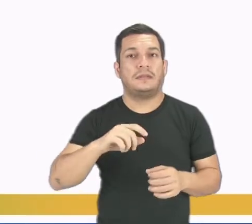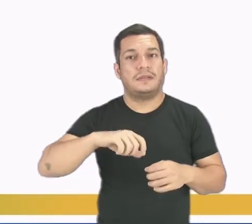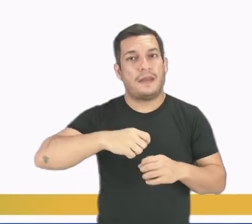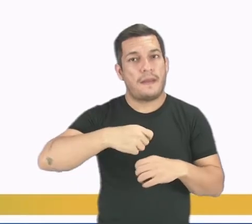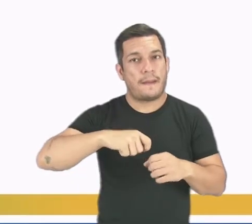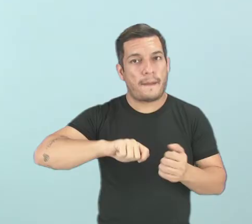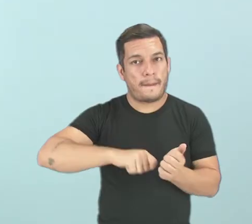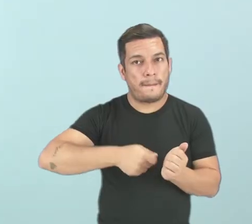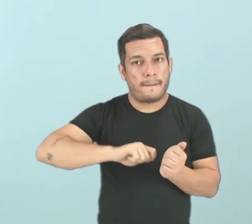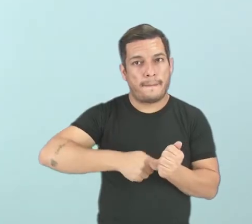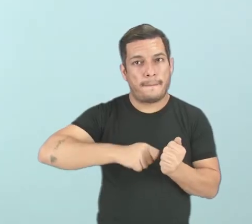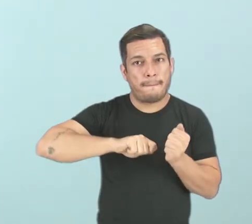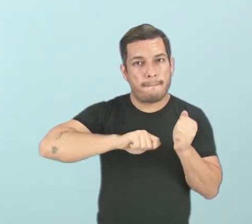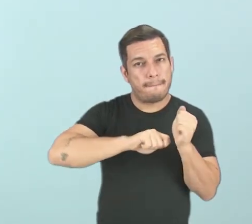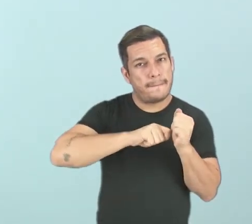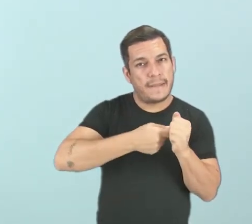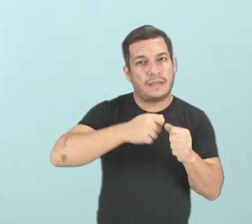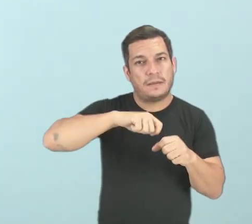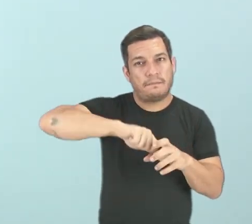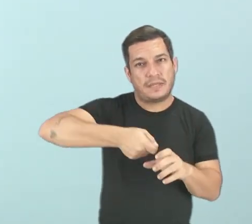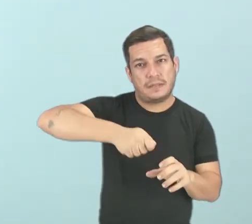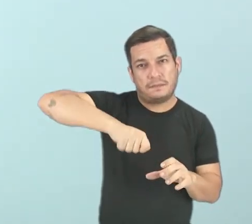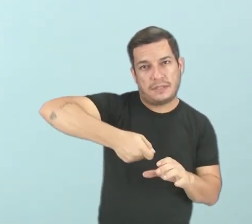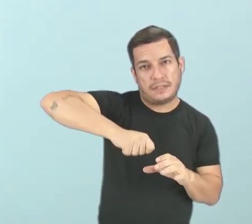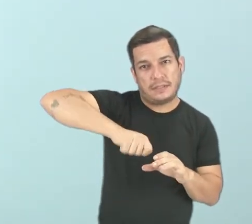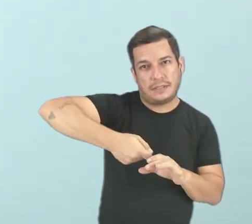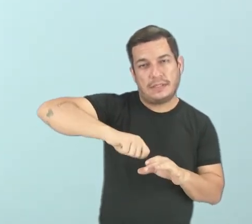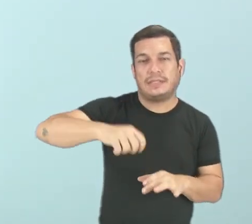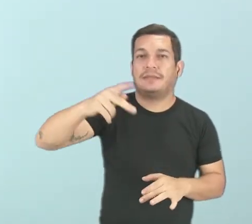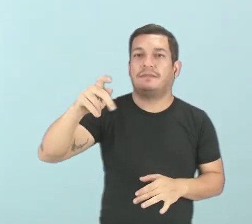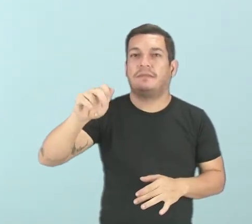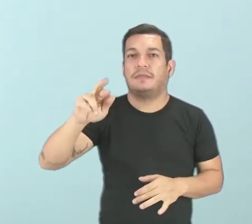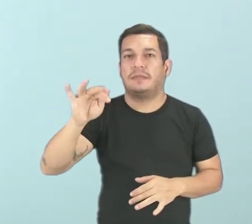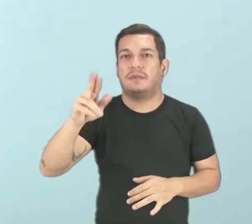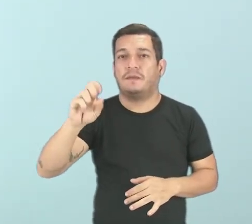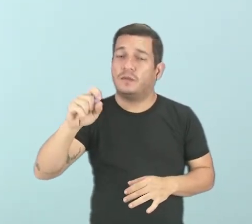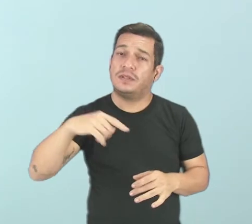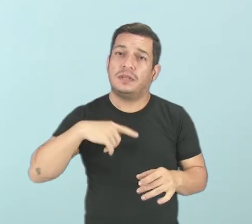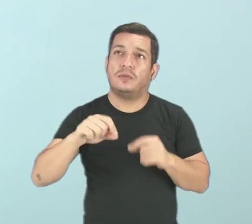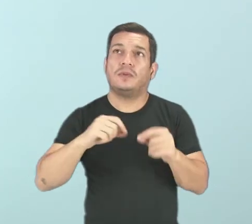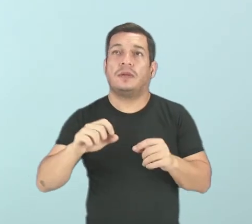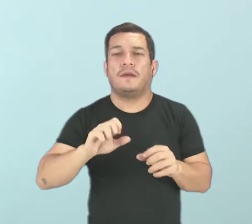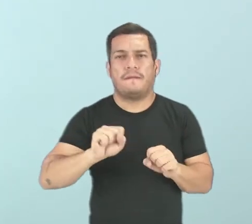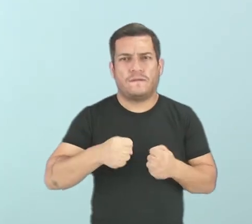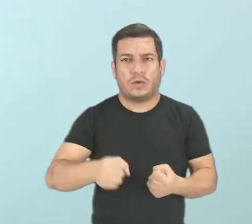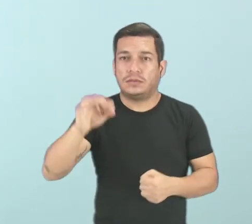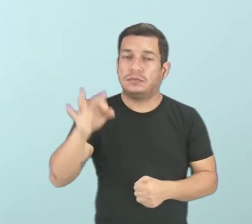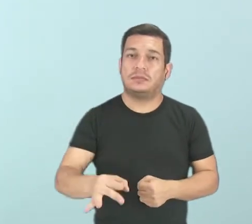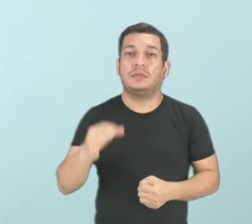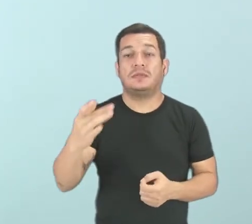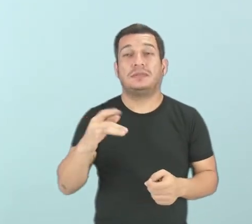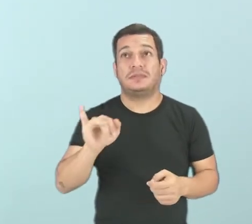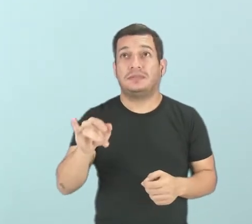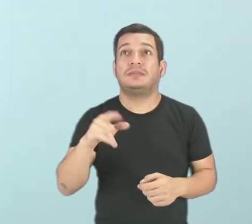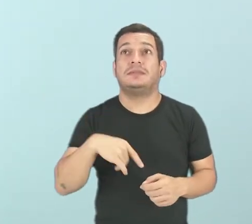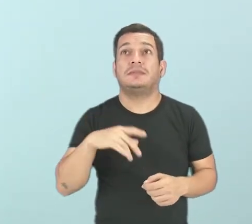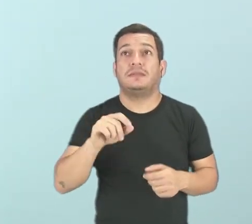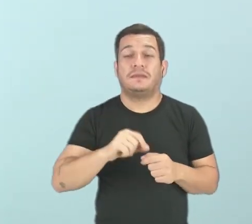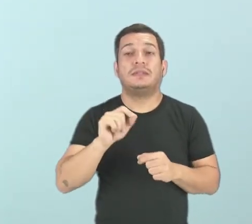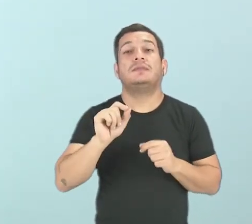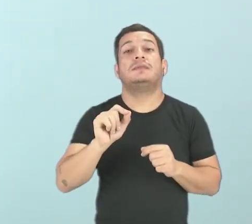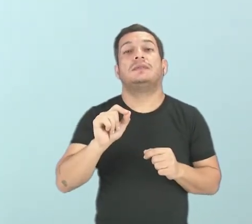zero, lembrando, quando essa força for paralela. Quando essa força for oblíqua, temos que fazer a decomposição. Quando